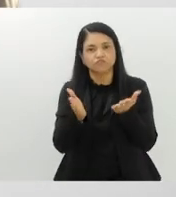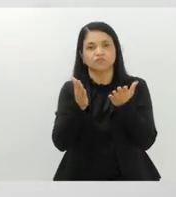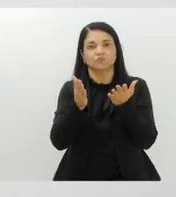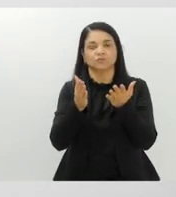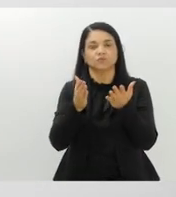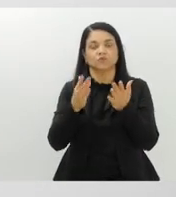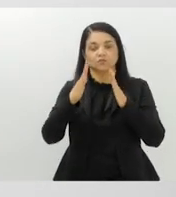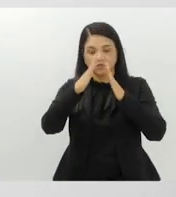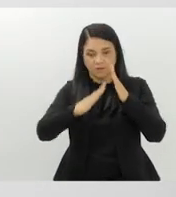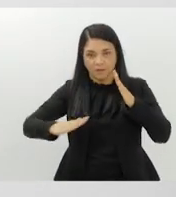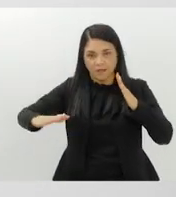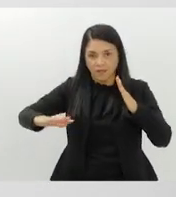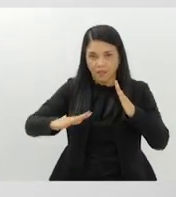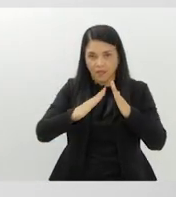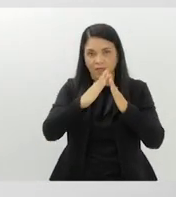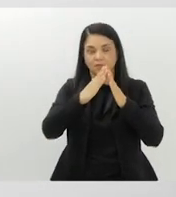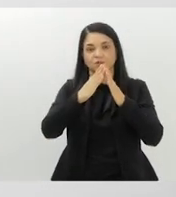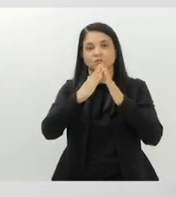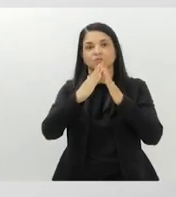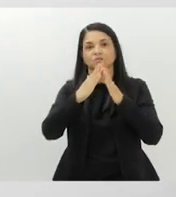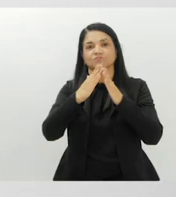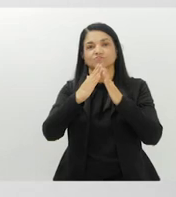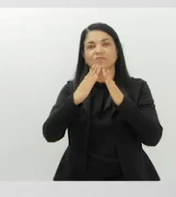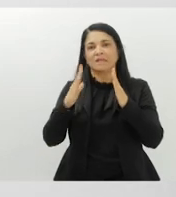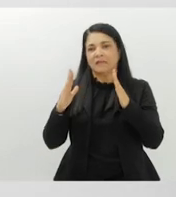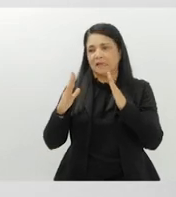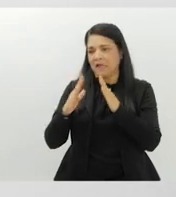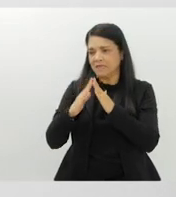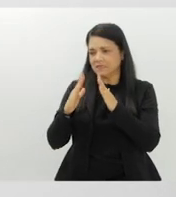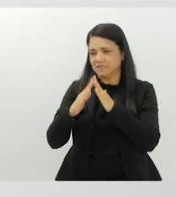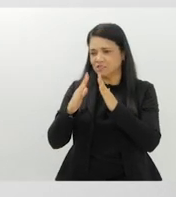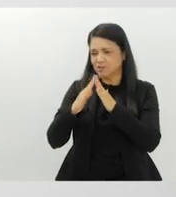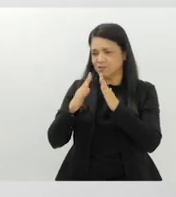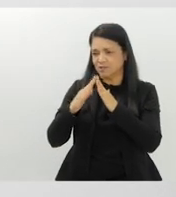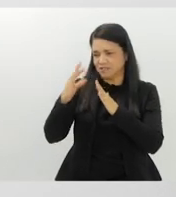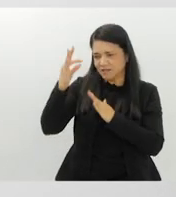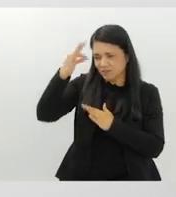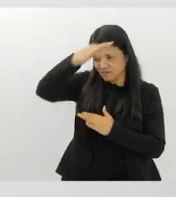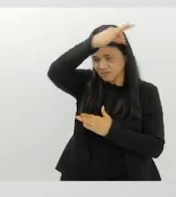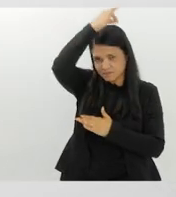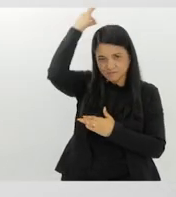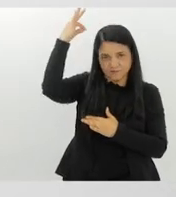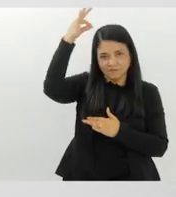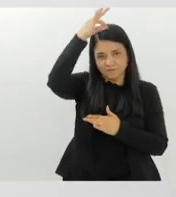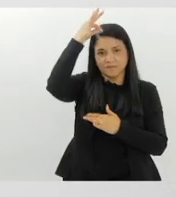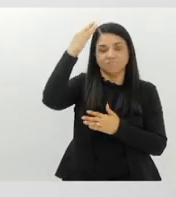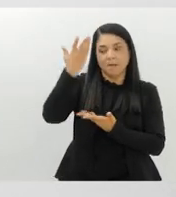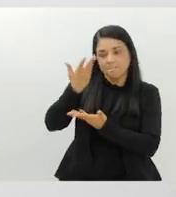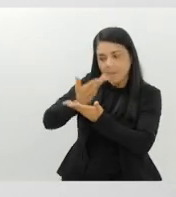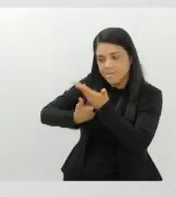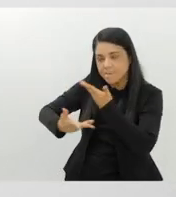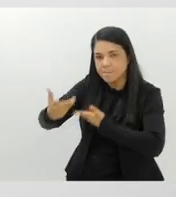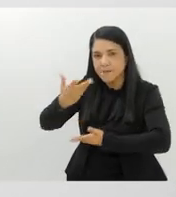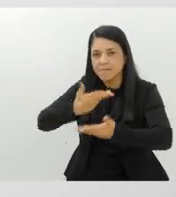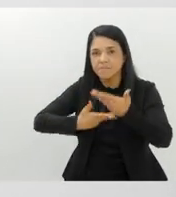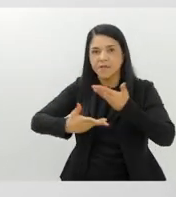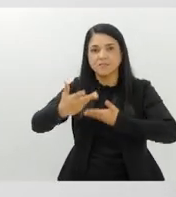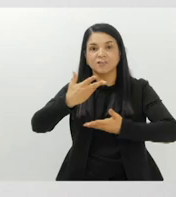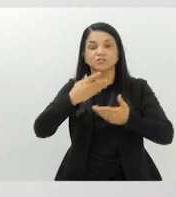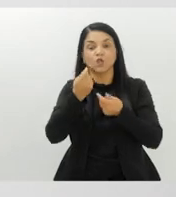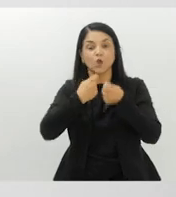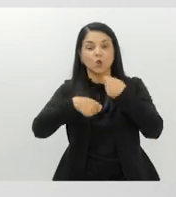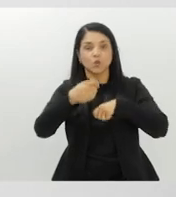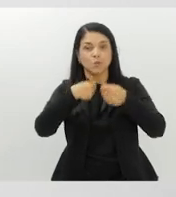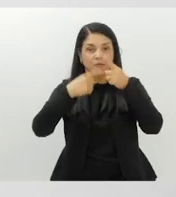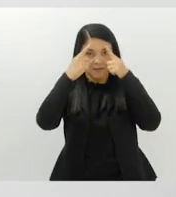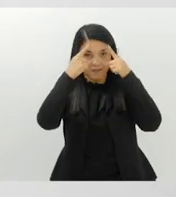nossos terreiros, com as nossas casas ancestrais, uma rede de economia criativa também. A gente faz com